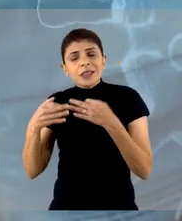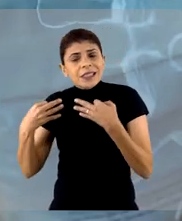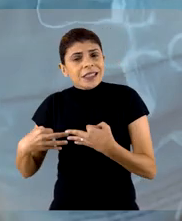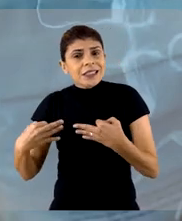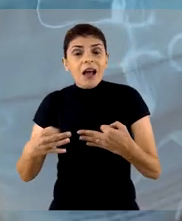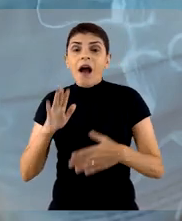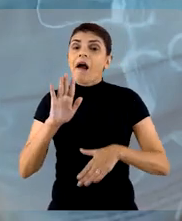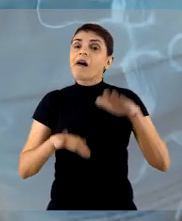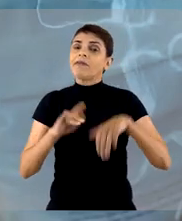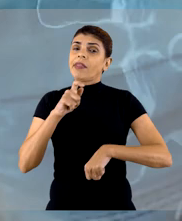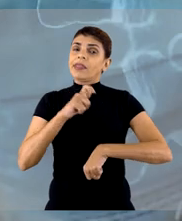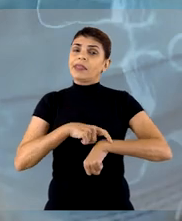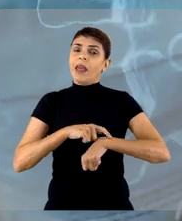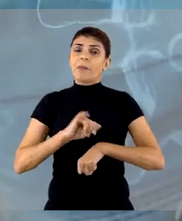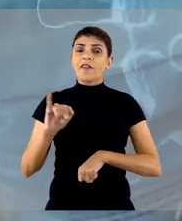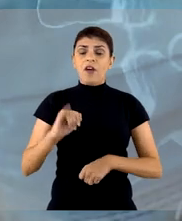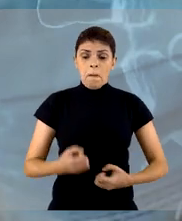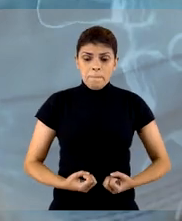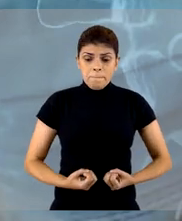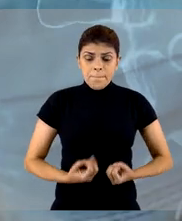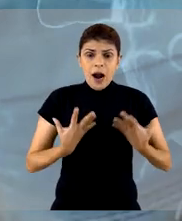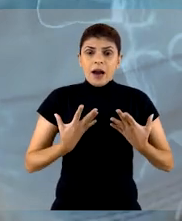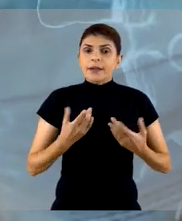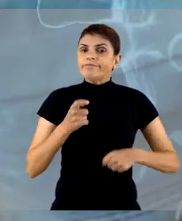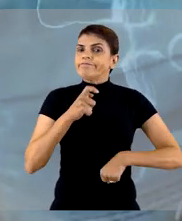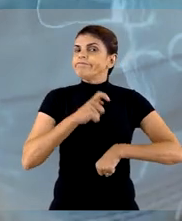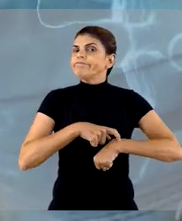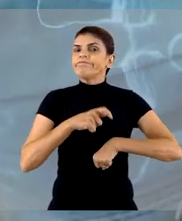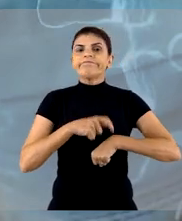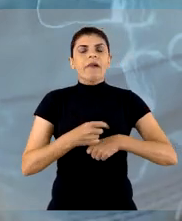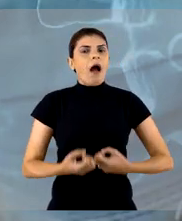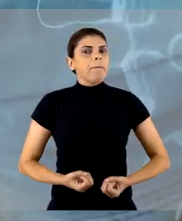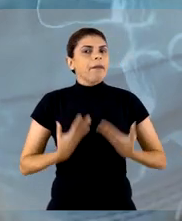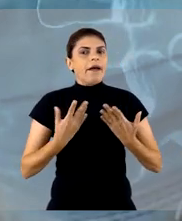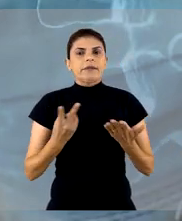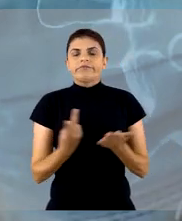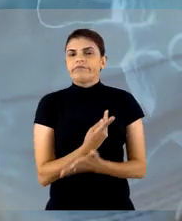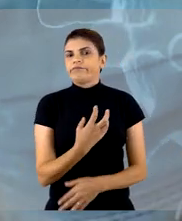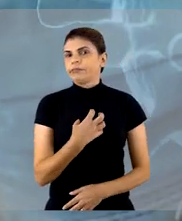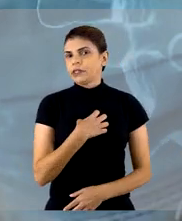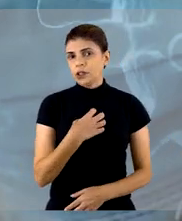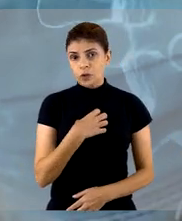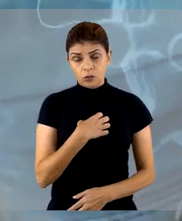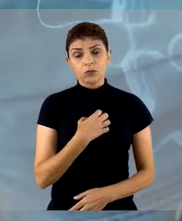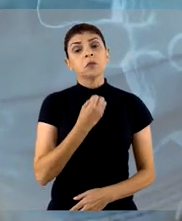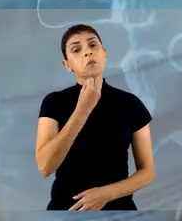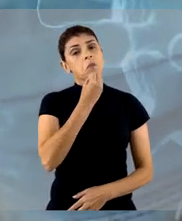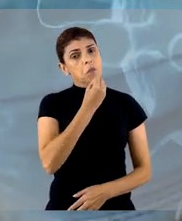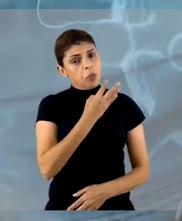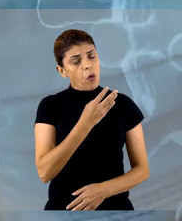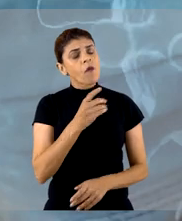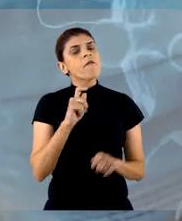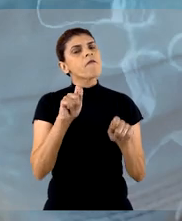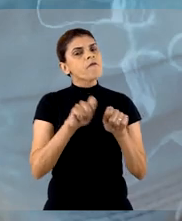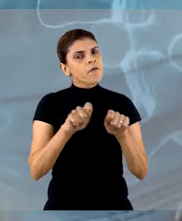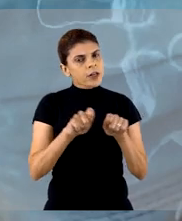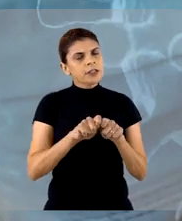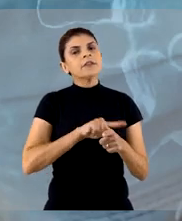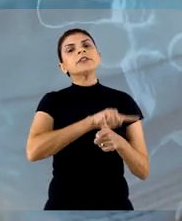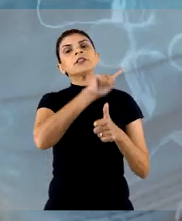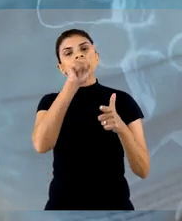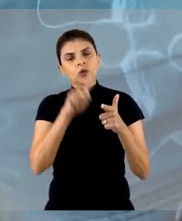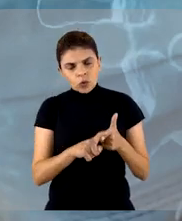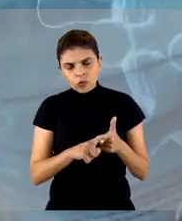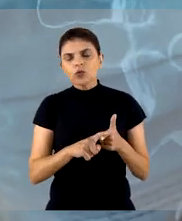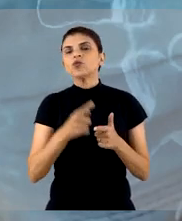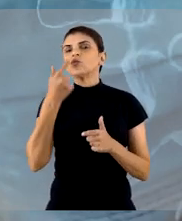certinho, mas às vezes o tempo da infecção, ele não combina certinho com o tempo do aparecimento dos sintomas. Então, às vezes você apresentou